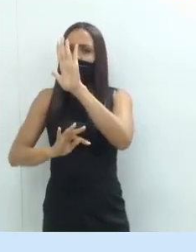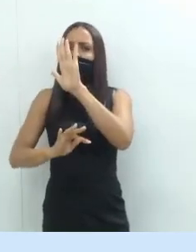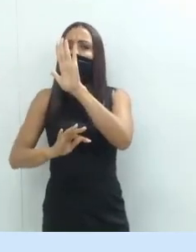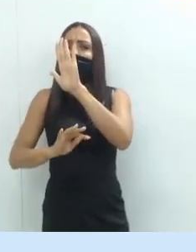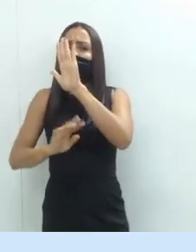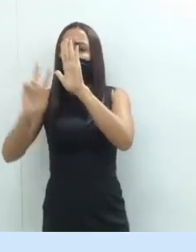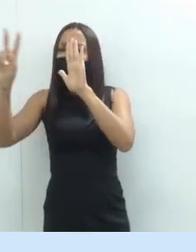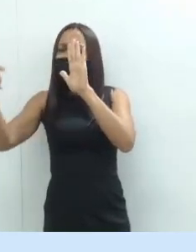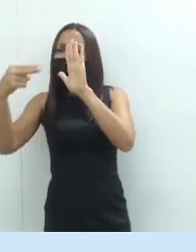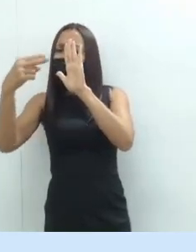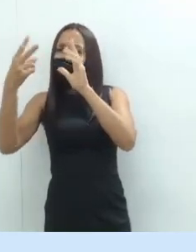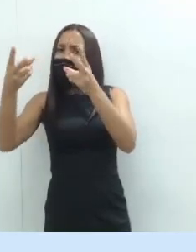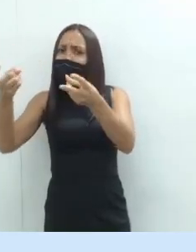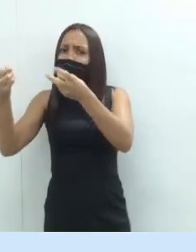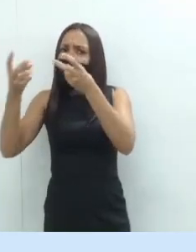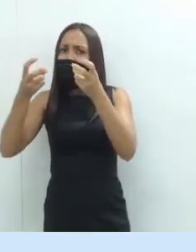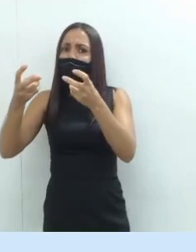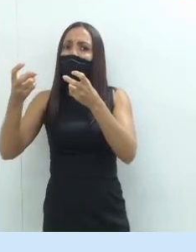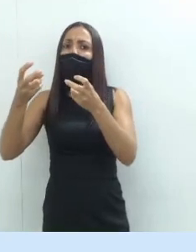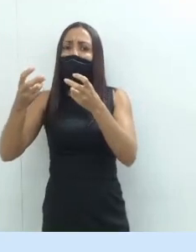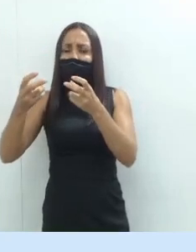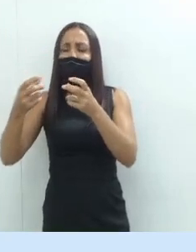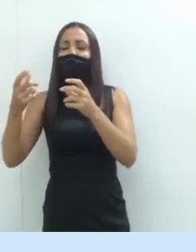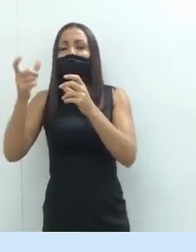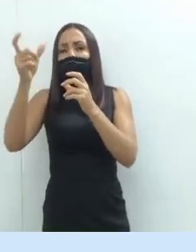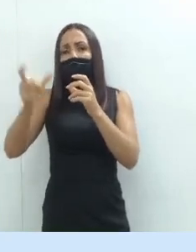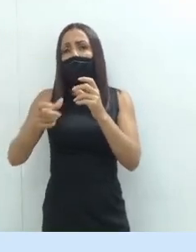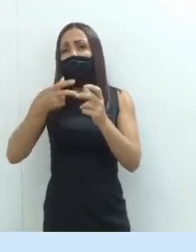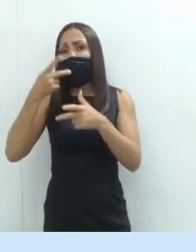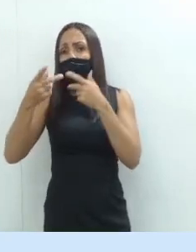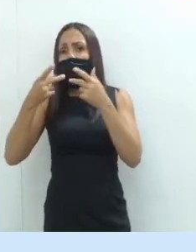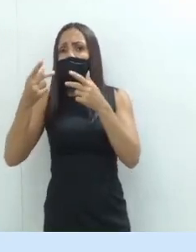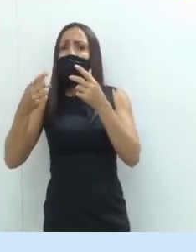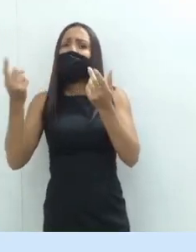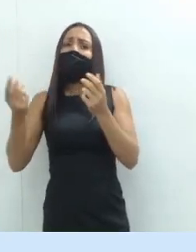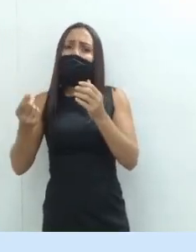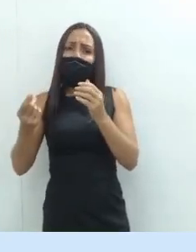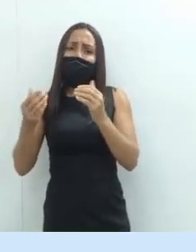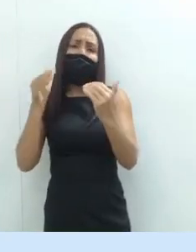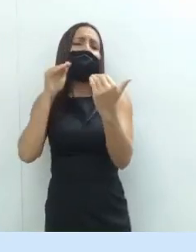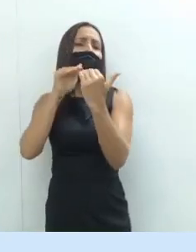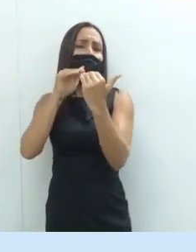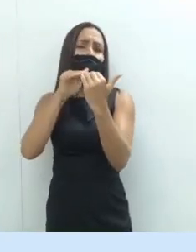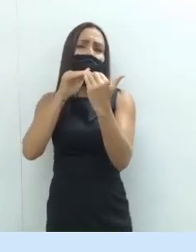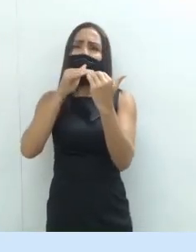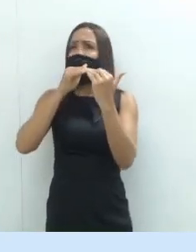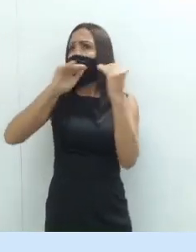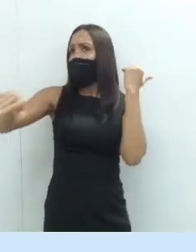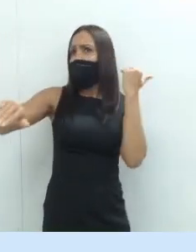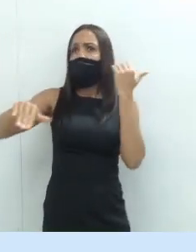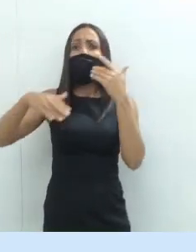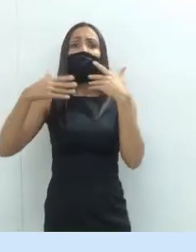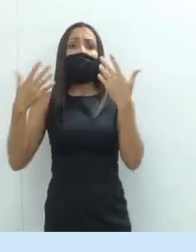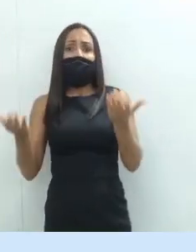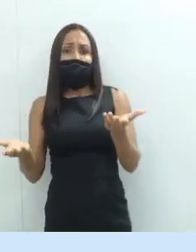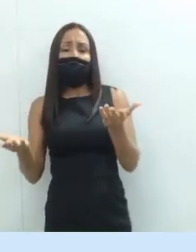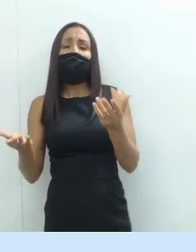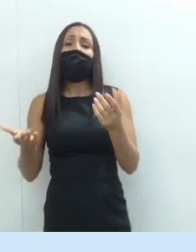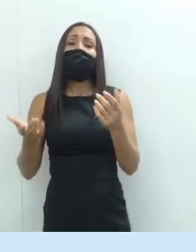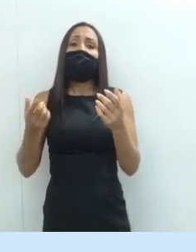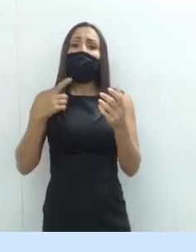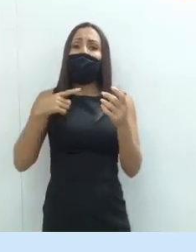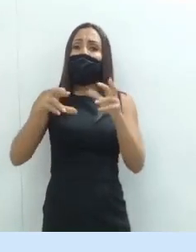né, aquilo que foi bacana, que o autor falou, se você concorda, discorda e assim vai, certo? Então existe uma